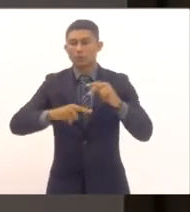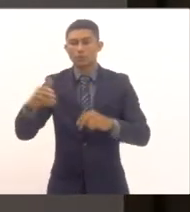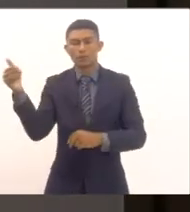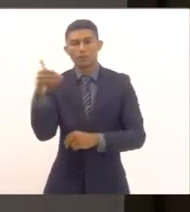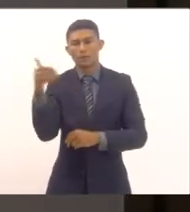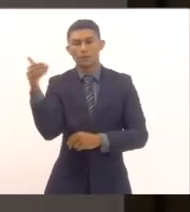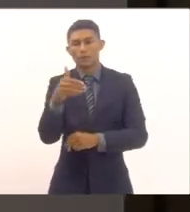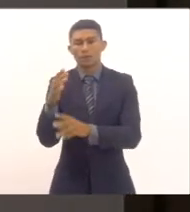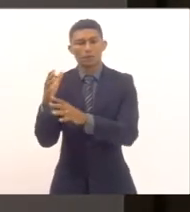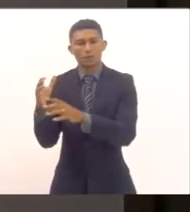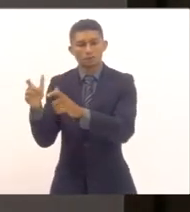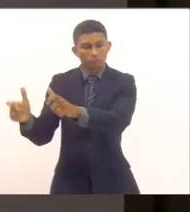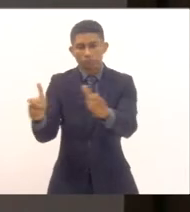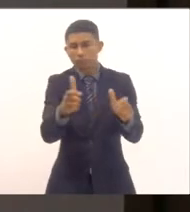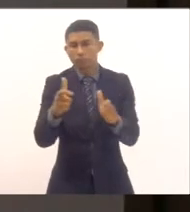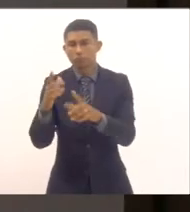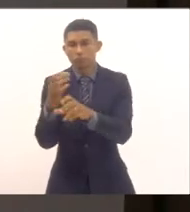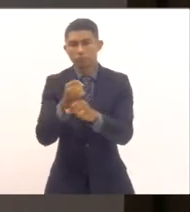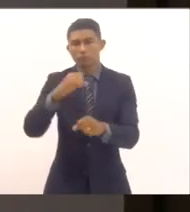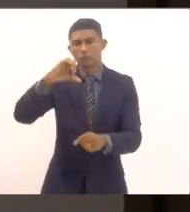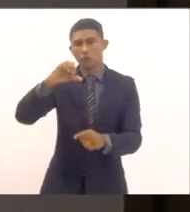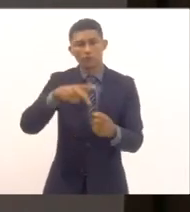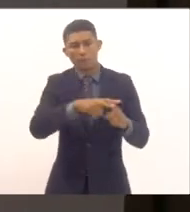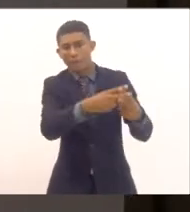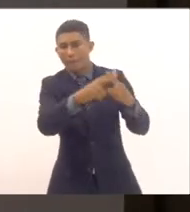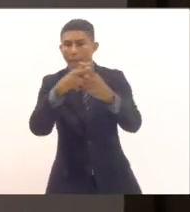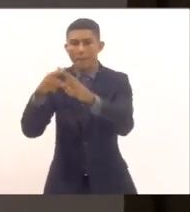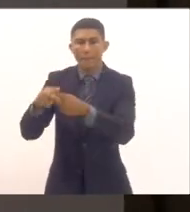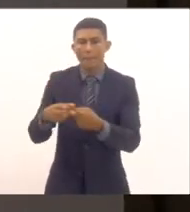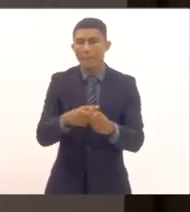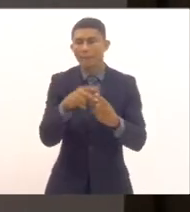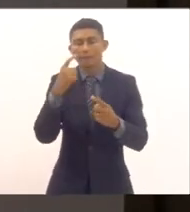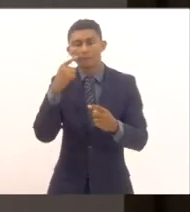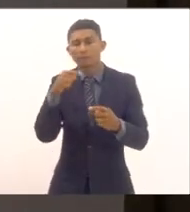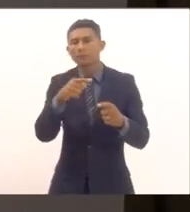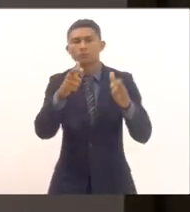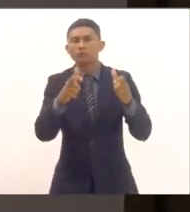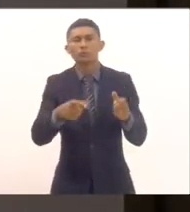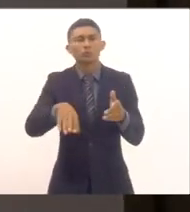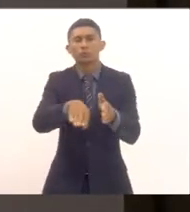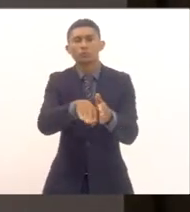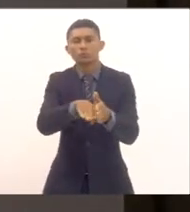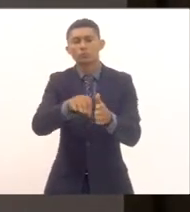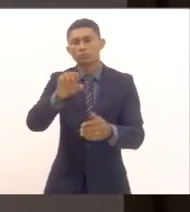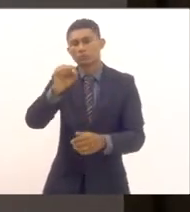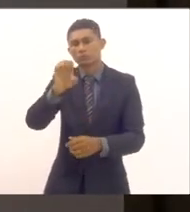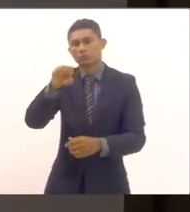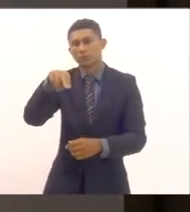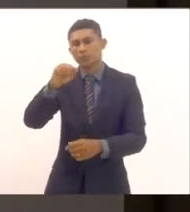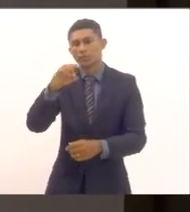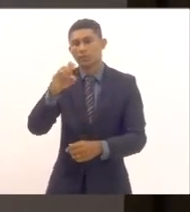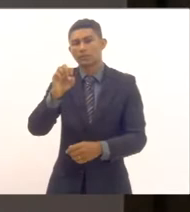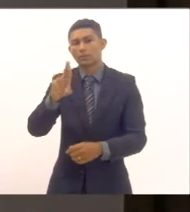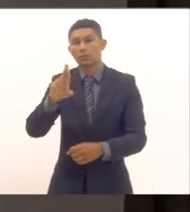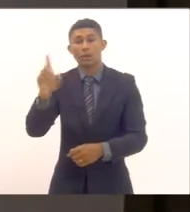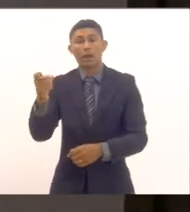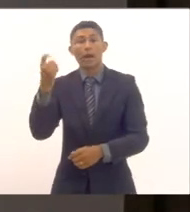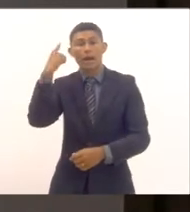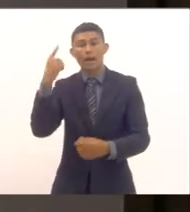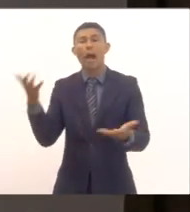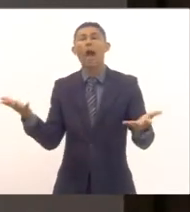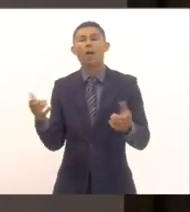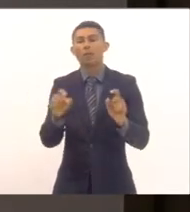fazer a sua rede as manutenções que são mostradas aqui só que é Senador Camará como estava E como está